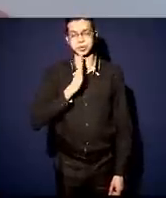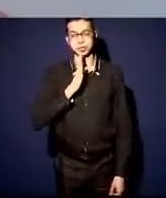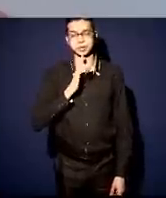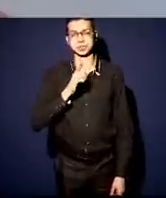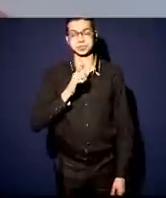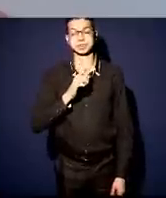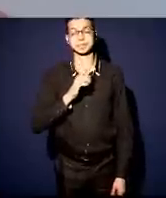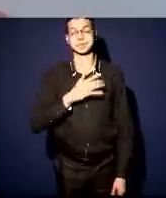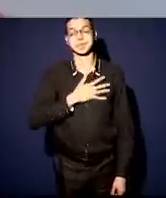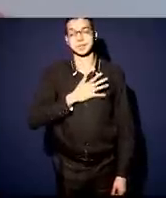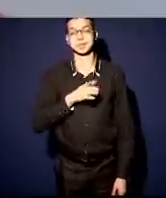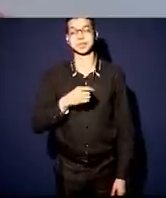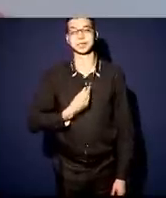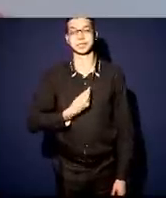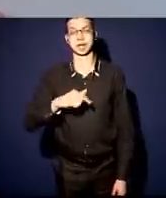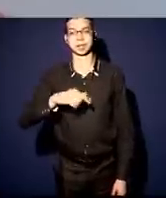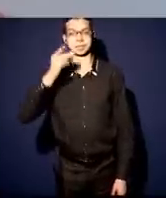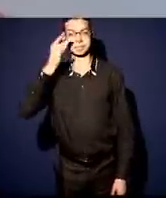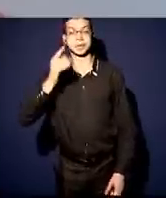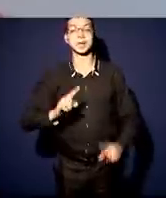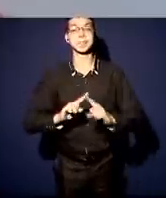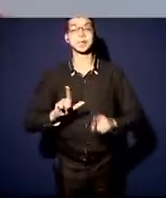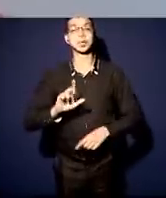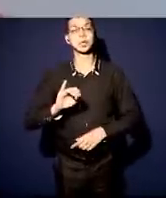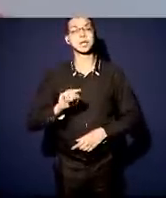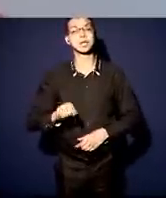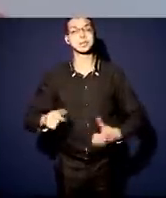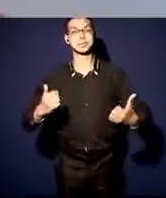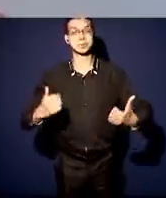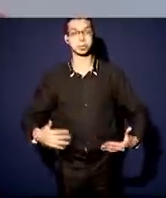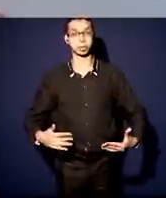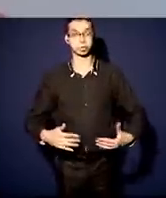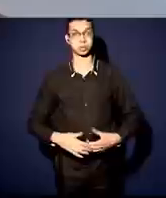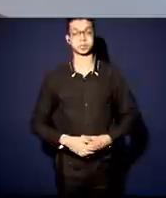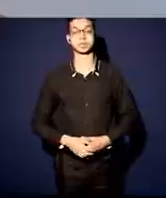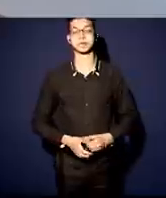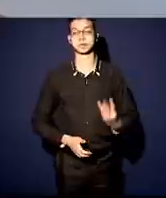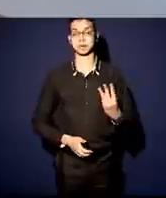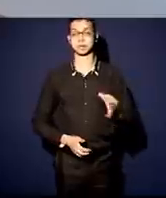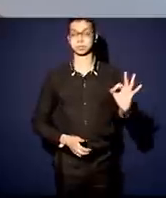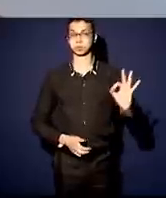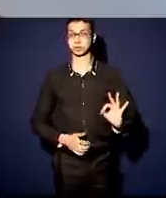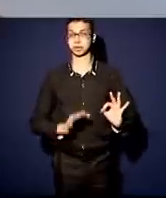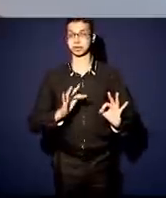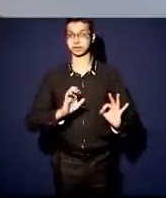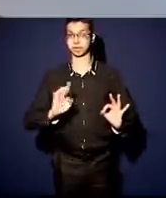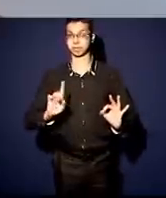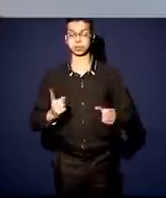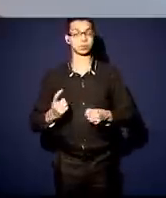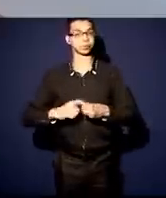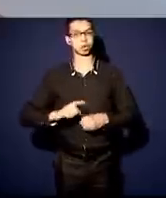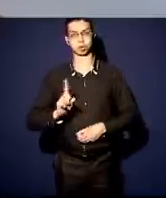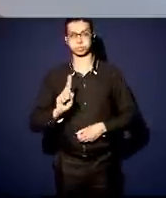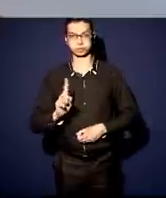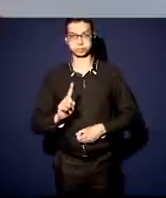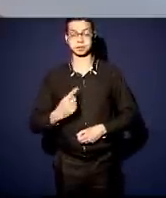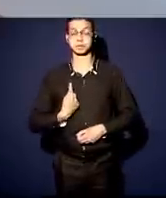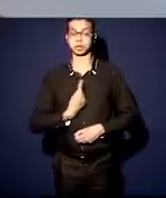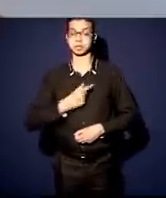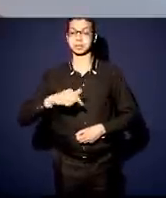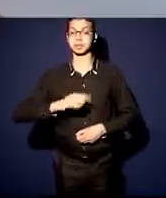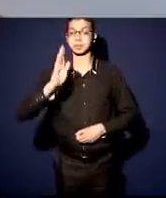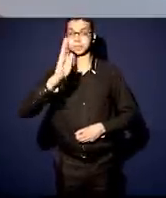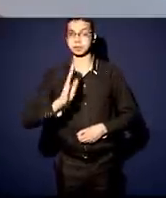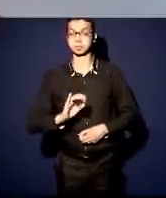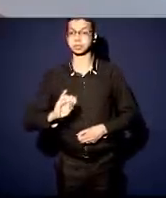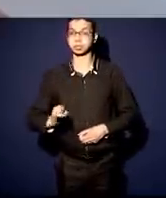dito aqui pelo Luiz que o Fed não vai lutar contra uma inflação de 3%. Né? E aqui no Brasil a gente está trabalhando com juros real